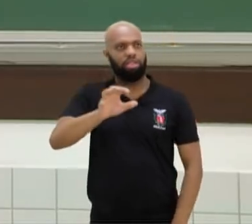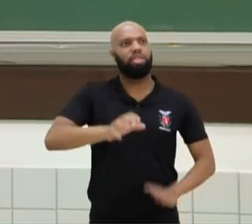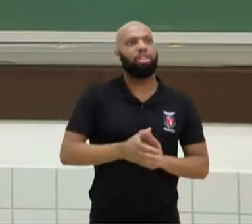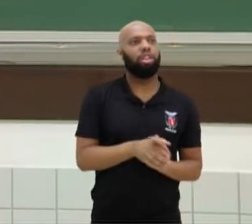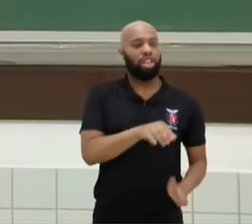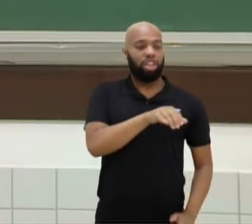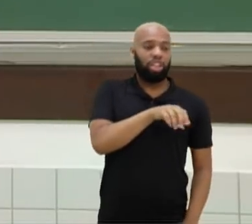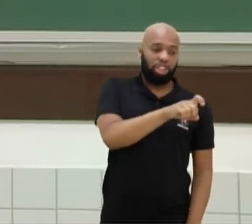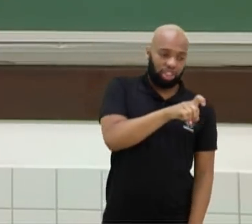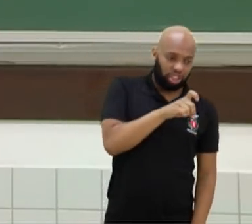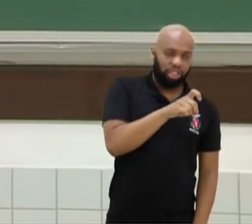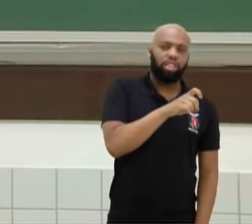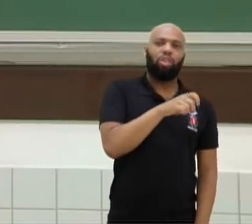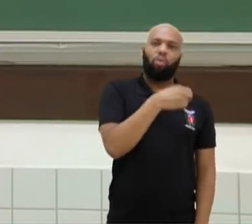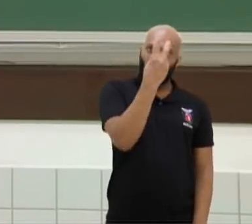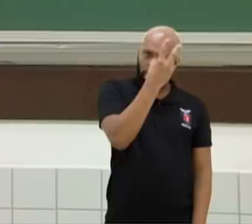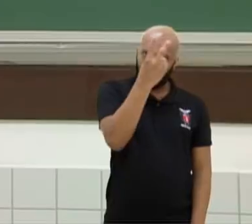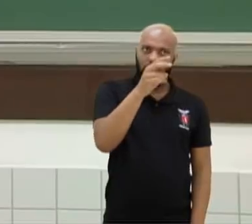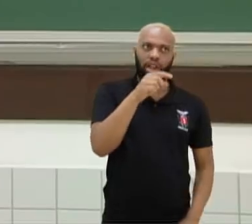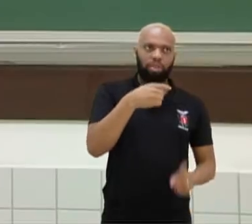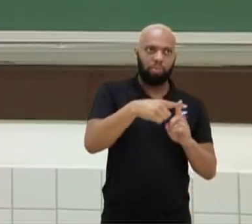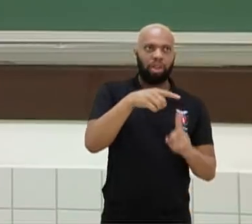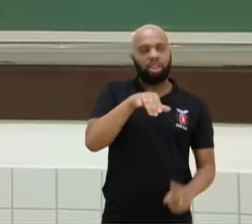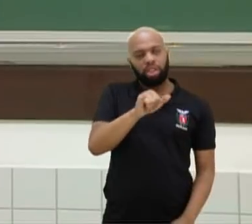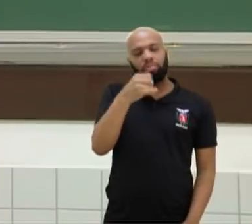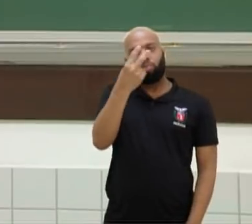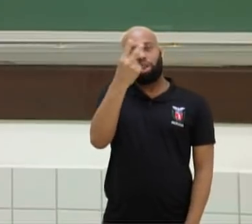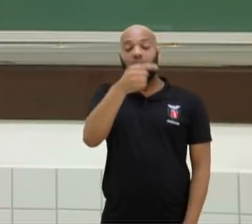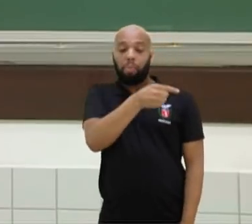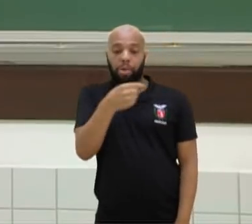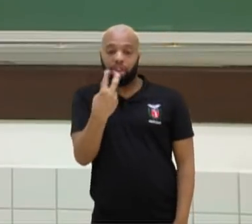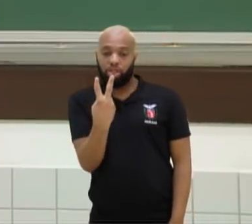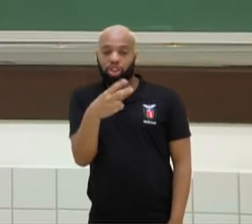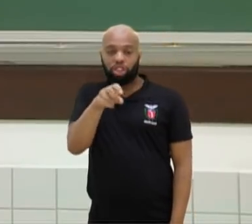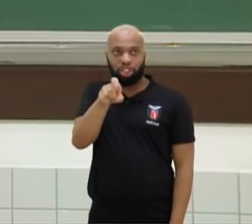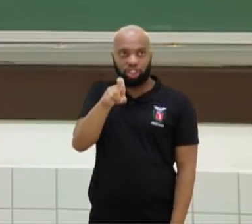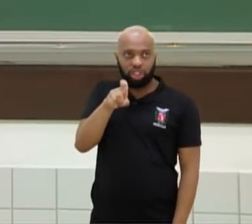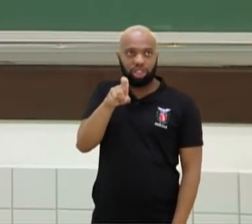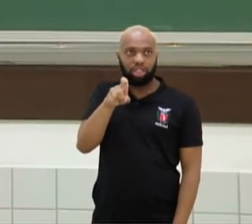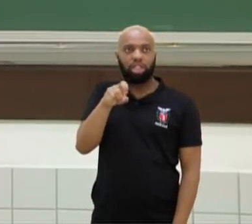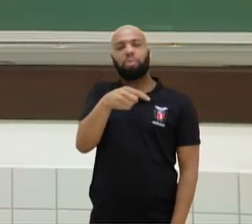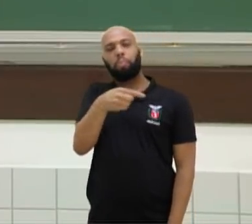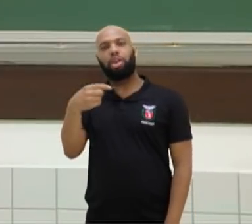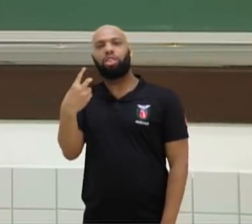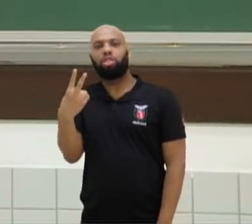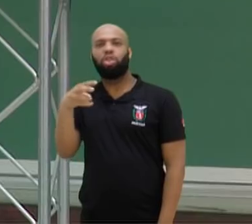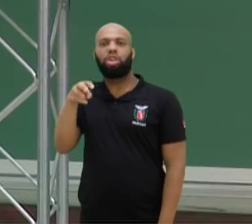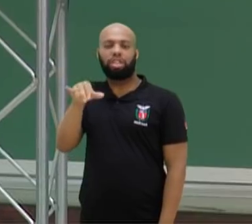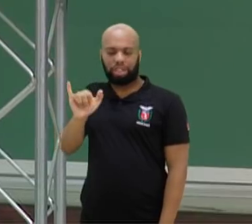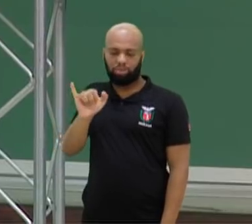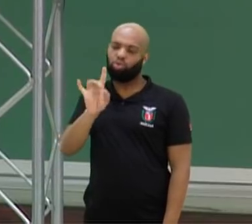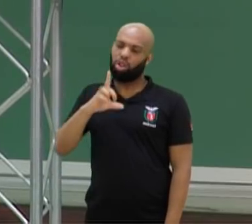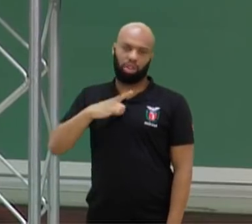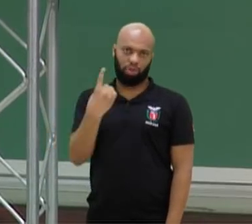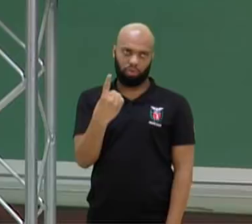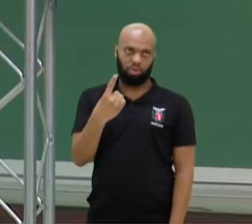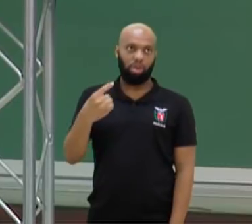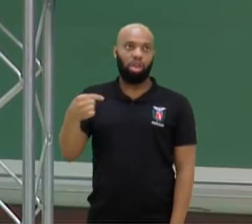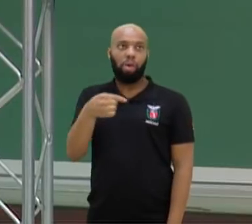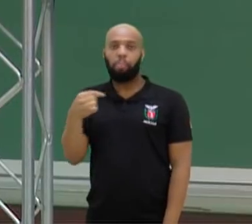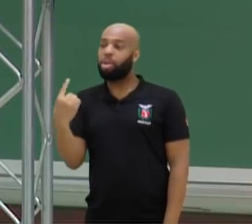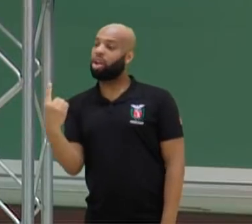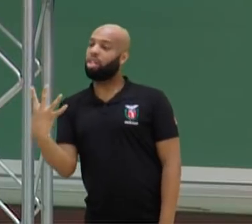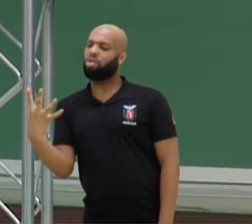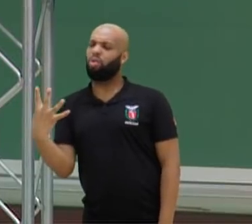X ao quadrado mais y ao quadrado. Menos 2x é o único termo, menos 2y é o único termo. Menos 14. Professor, de onde